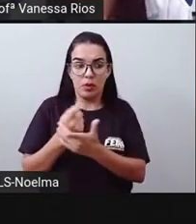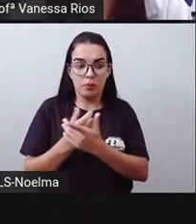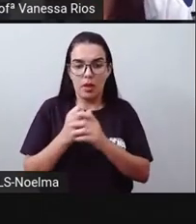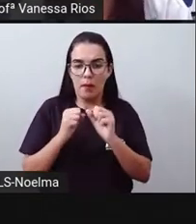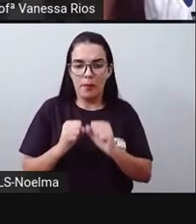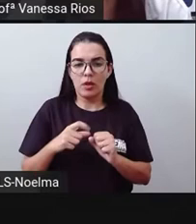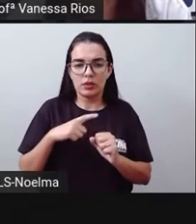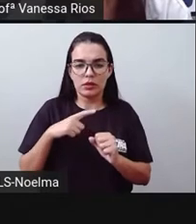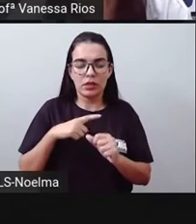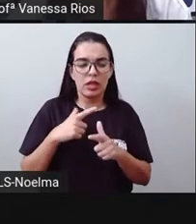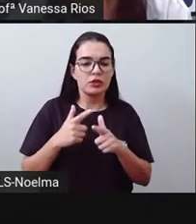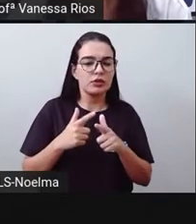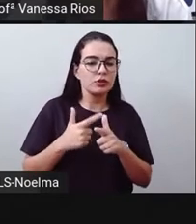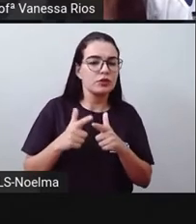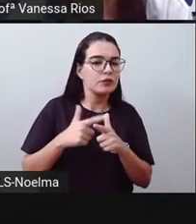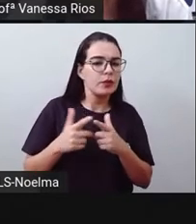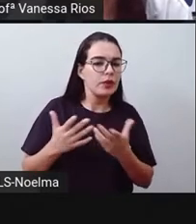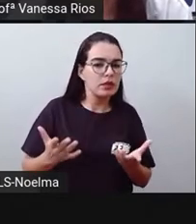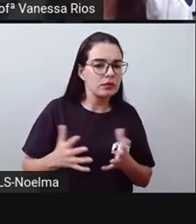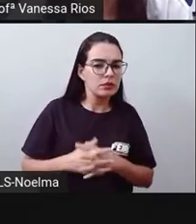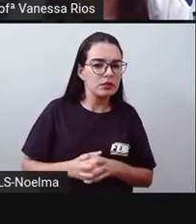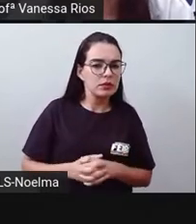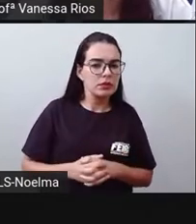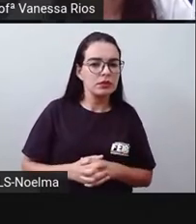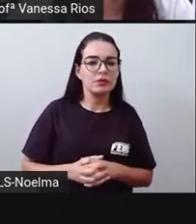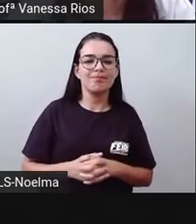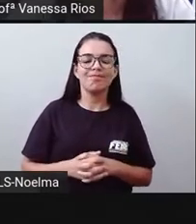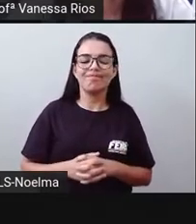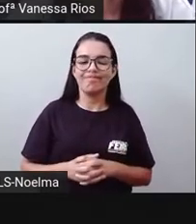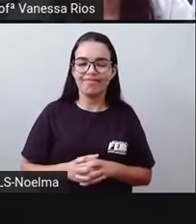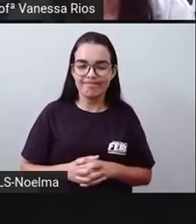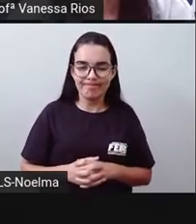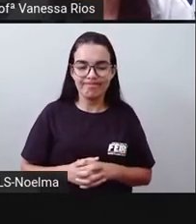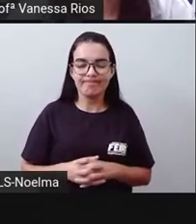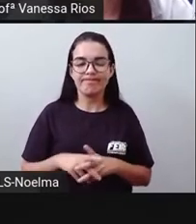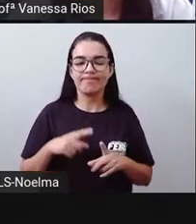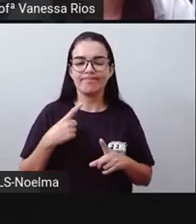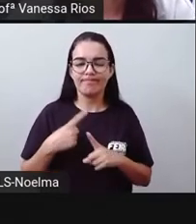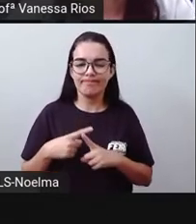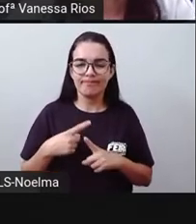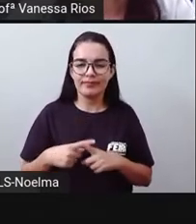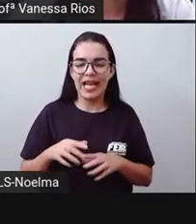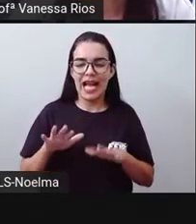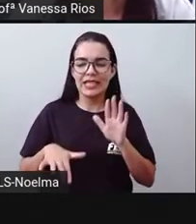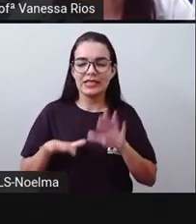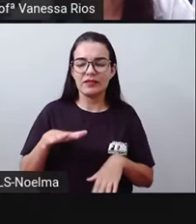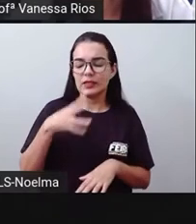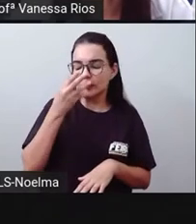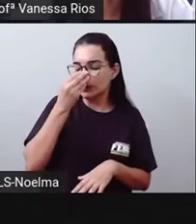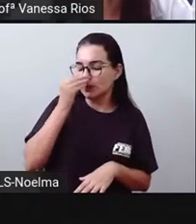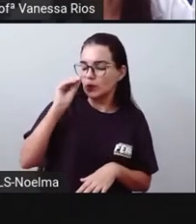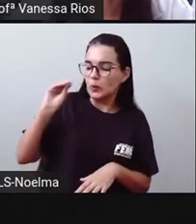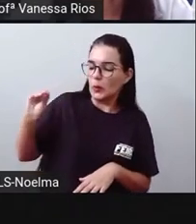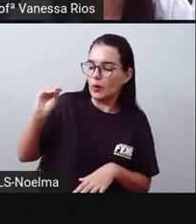trazer dificuldades como esta? Porque muitas vezes, né, excluímos pessoas e a julgamos pelo